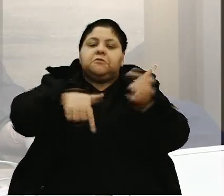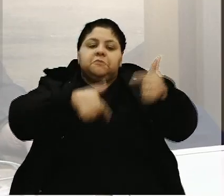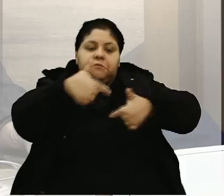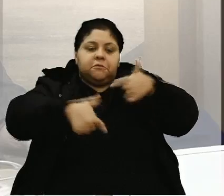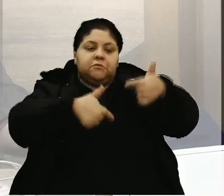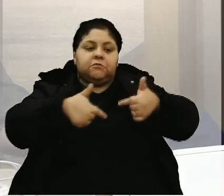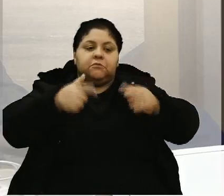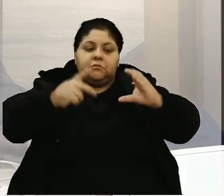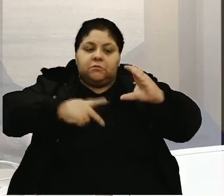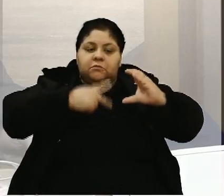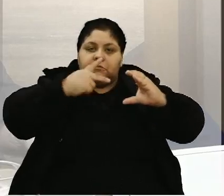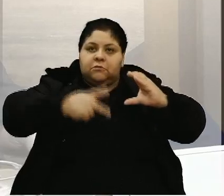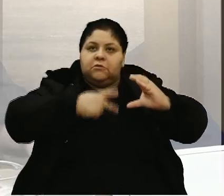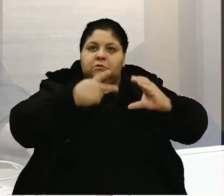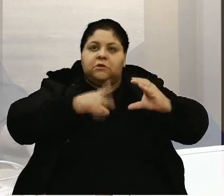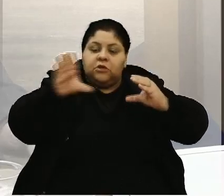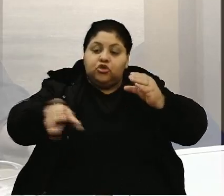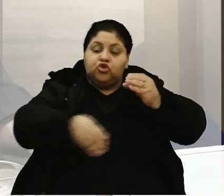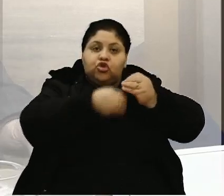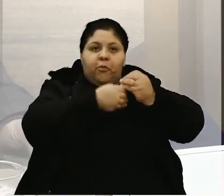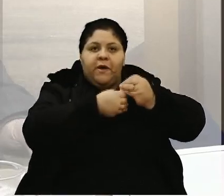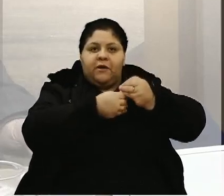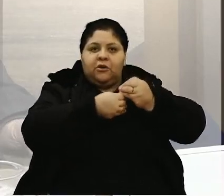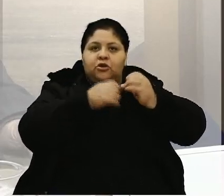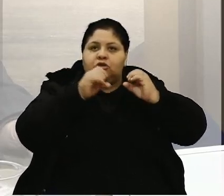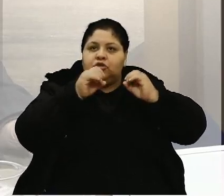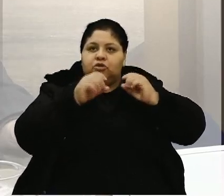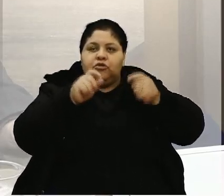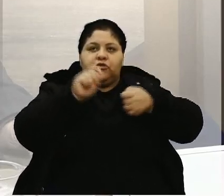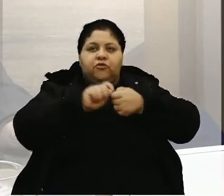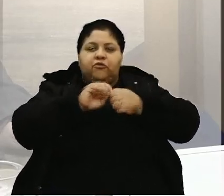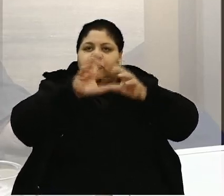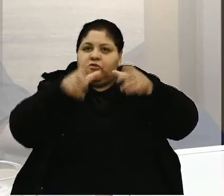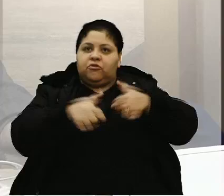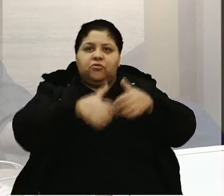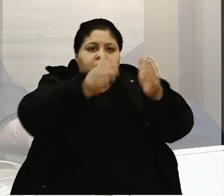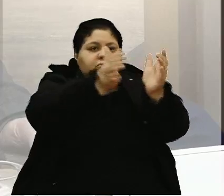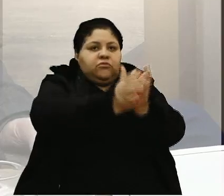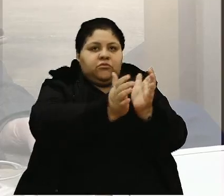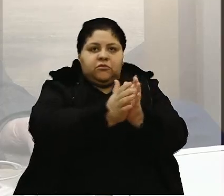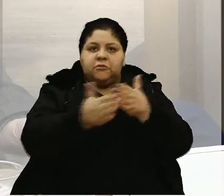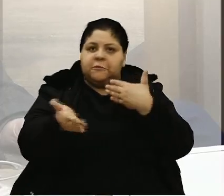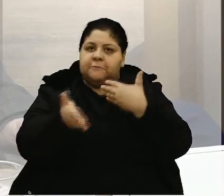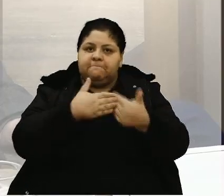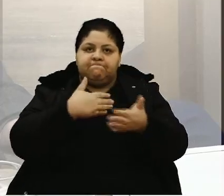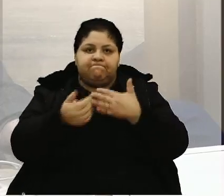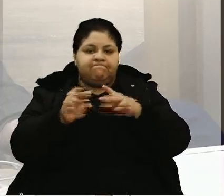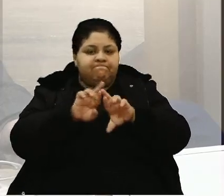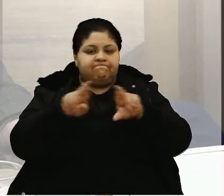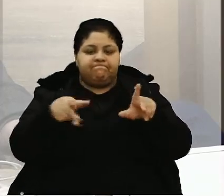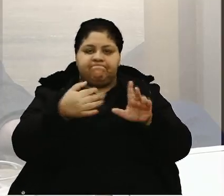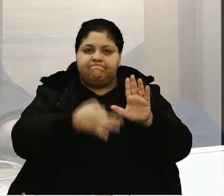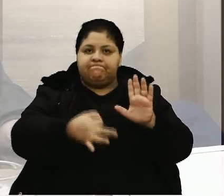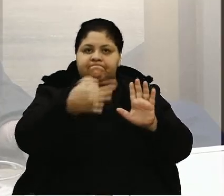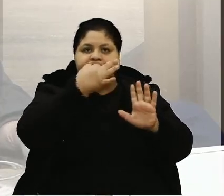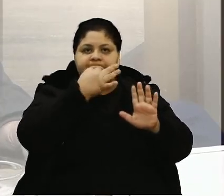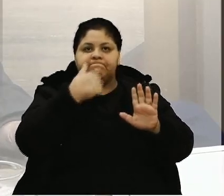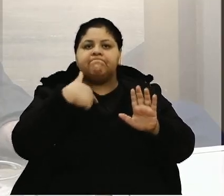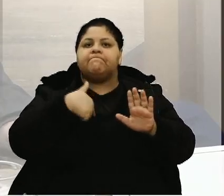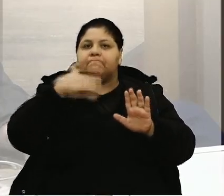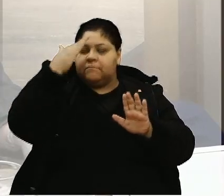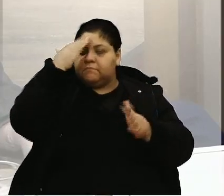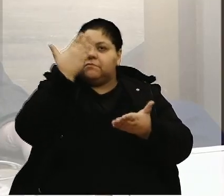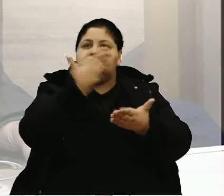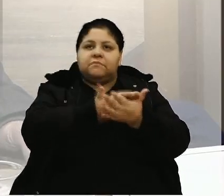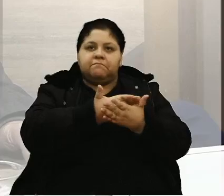no parlamento, ele soma. É isso que eu faço com todos os meus colegas, independente das divergências. E tenho certeza que,